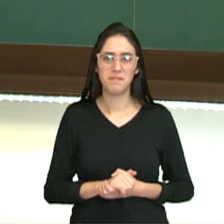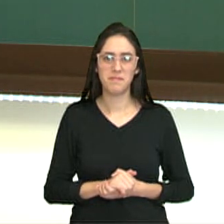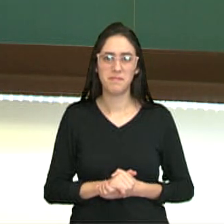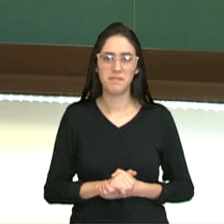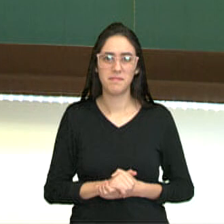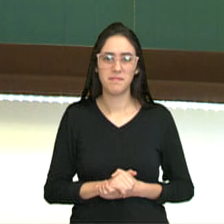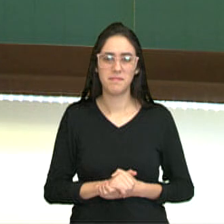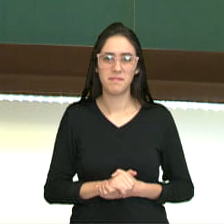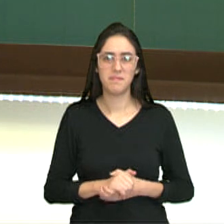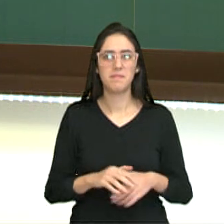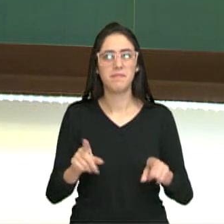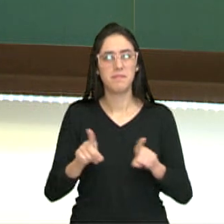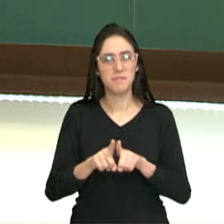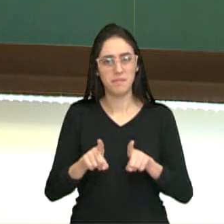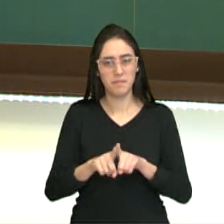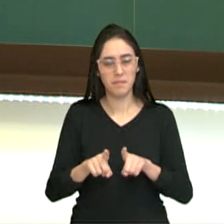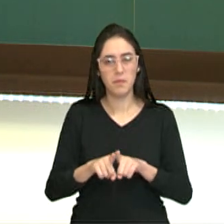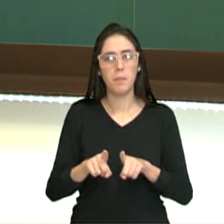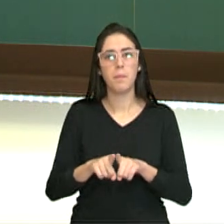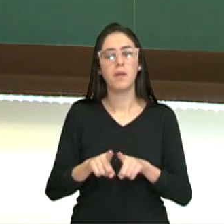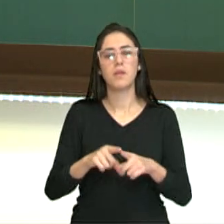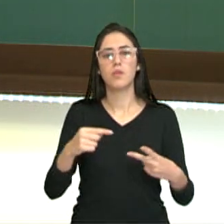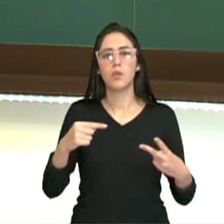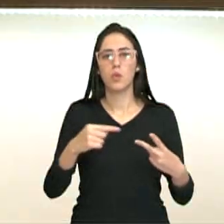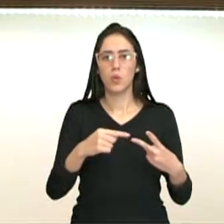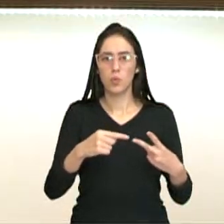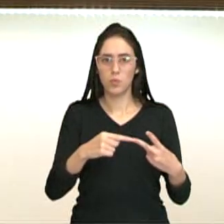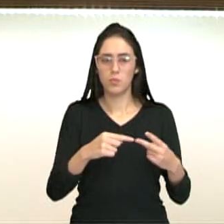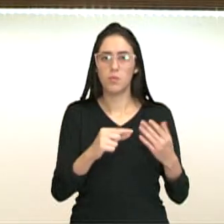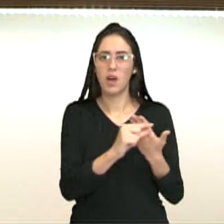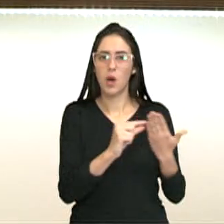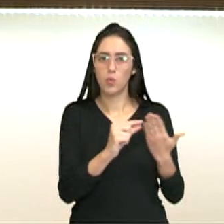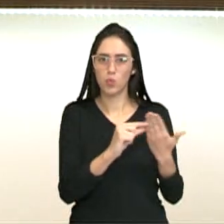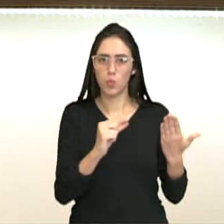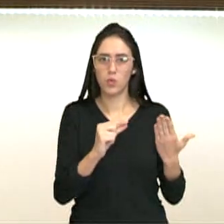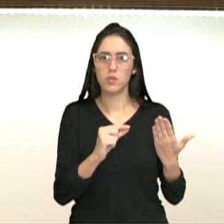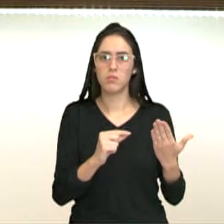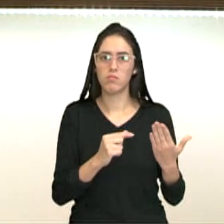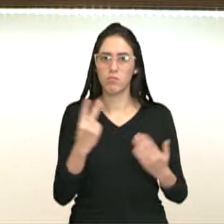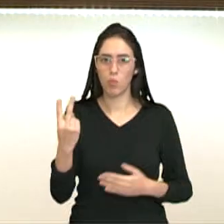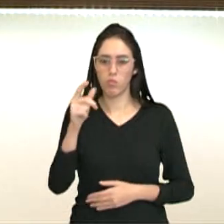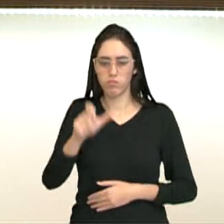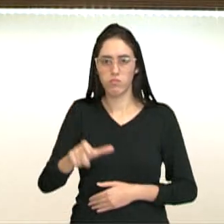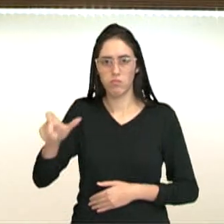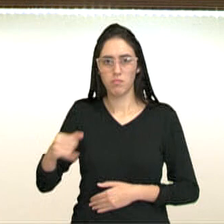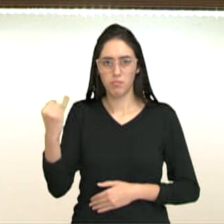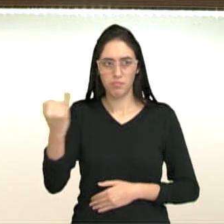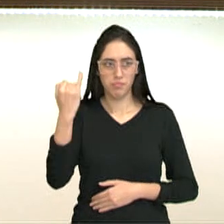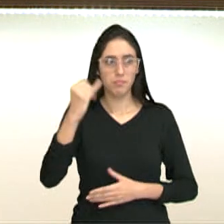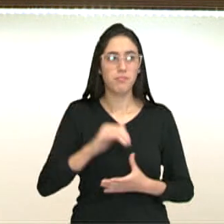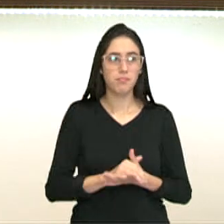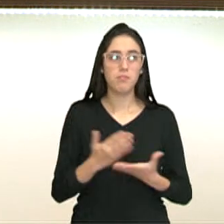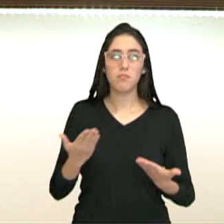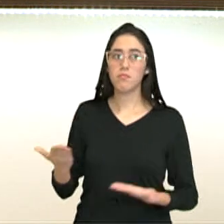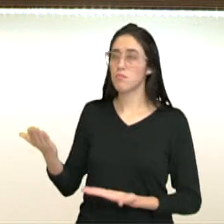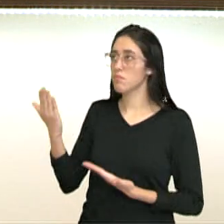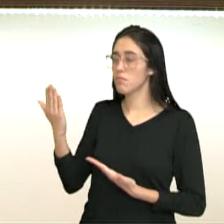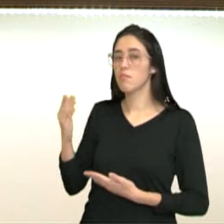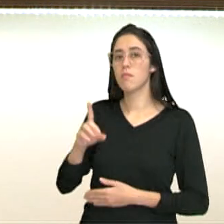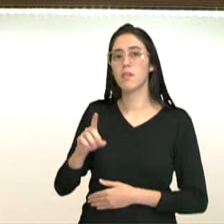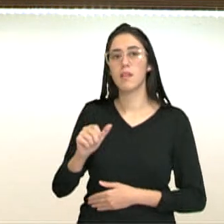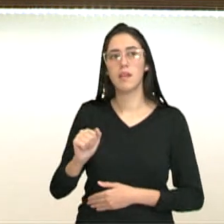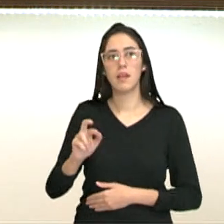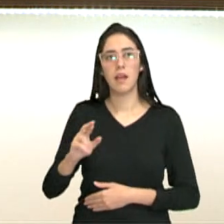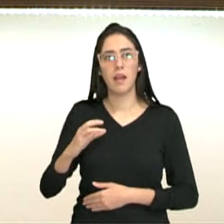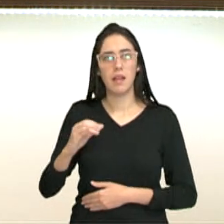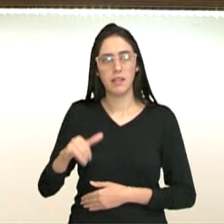e Roberto da Mata. Nós temos dois autores então importantes. Darcy Ribeiro foi o autor que trabalhou conceitos